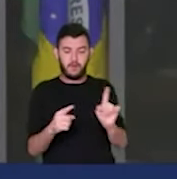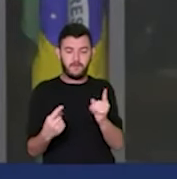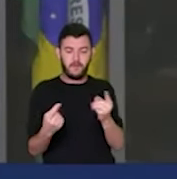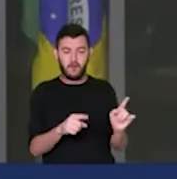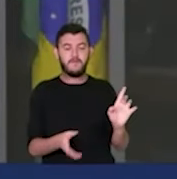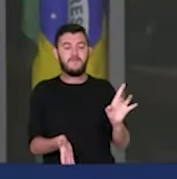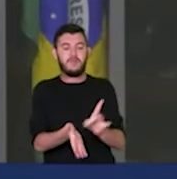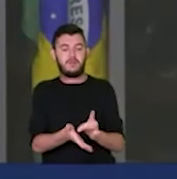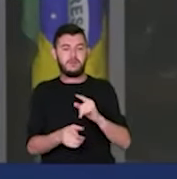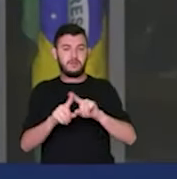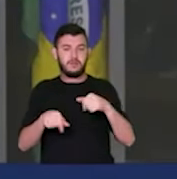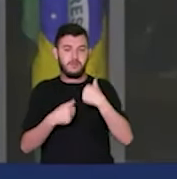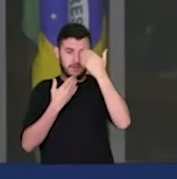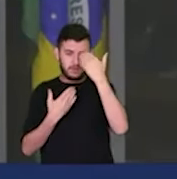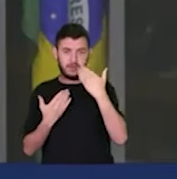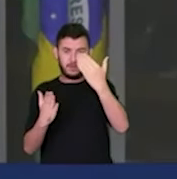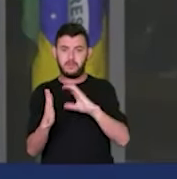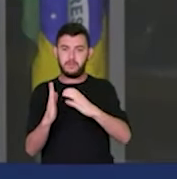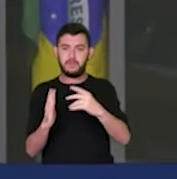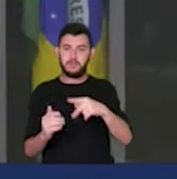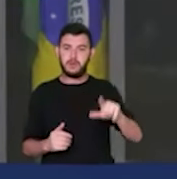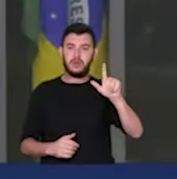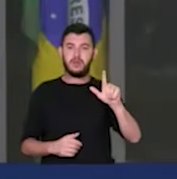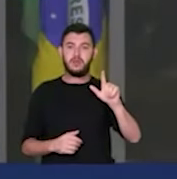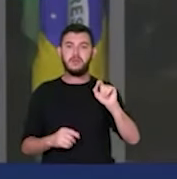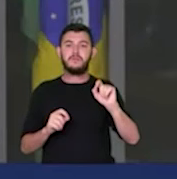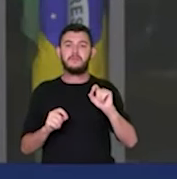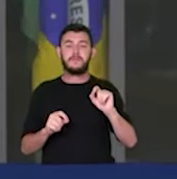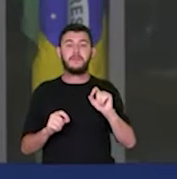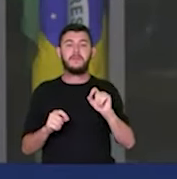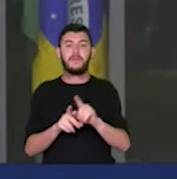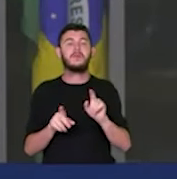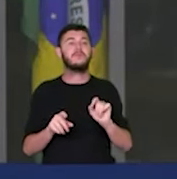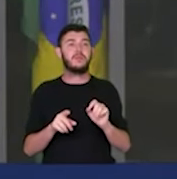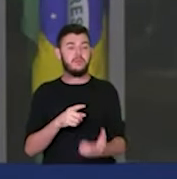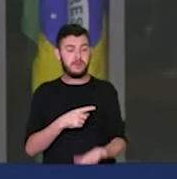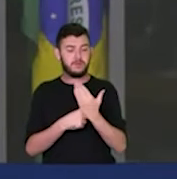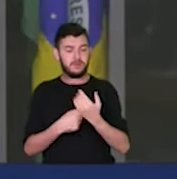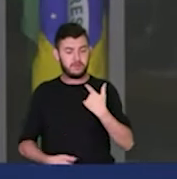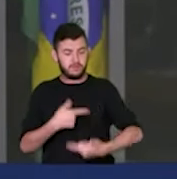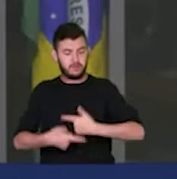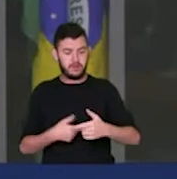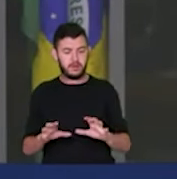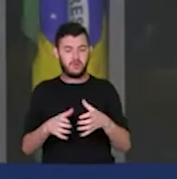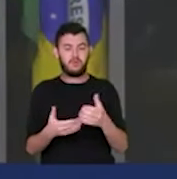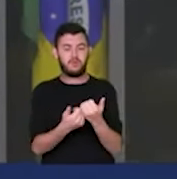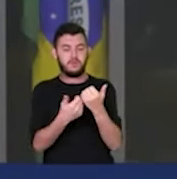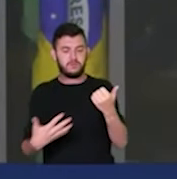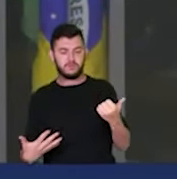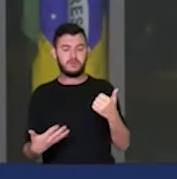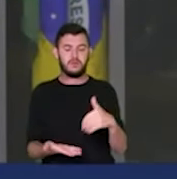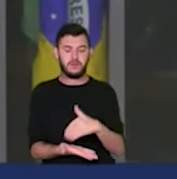Deputados. Agradeço ao PL por ter me orientado, à minha equipe de gabinete, por ter